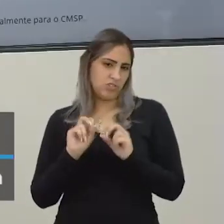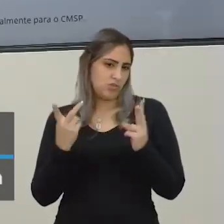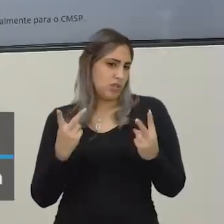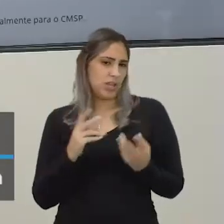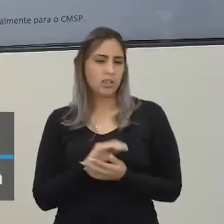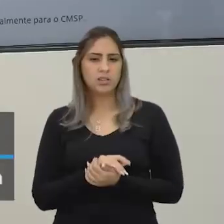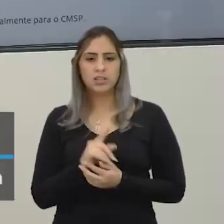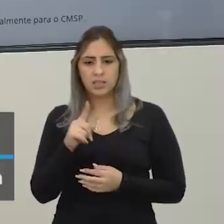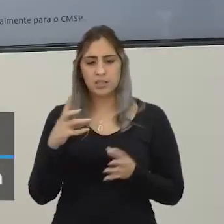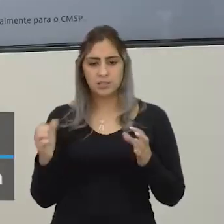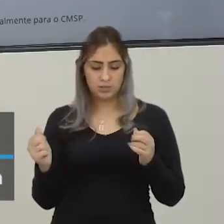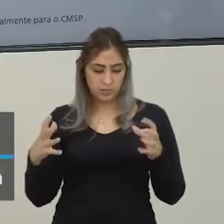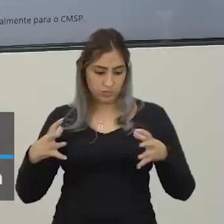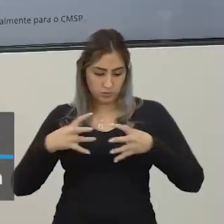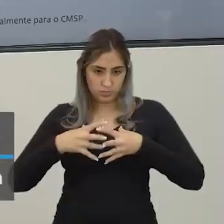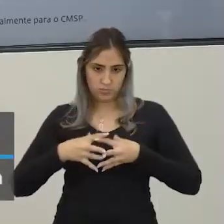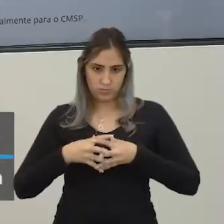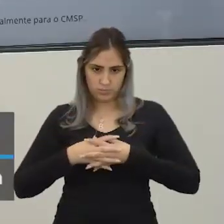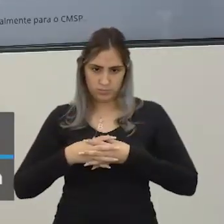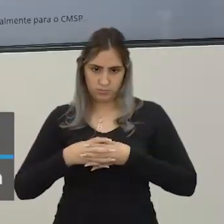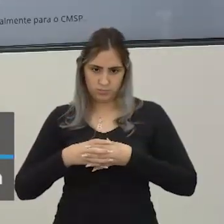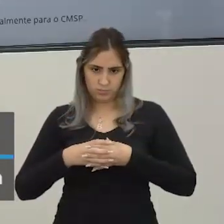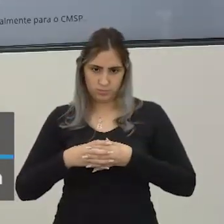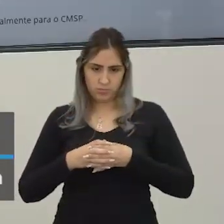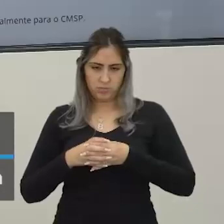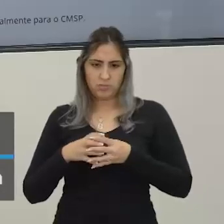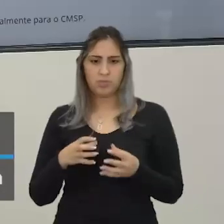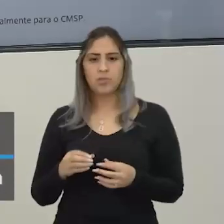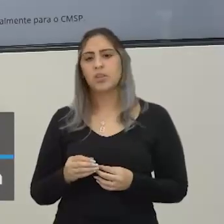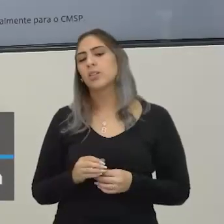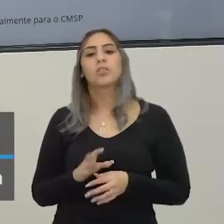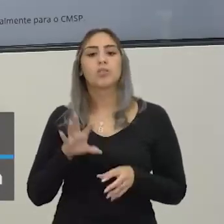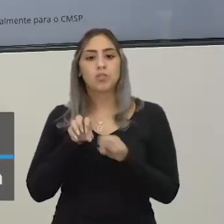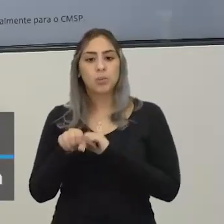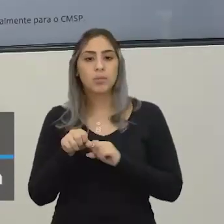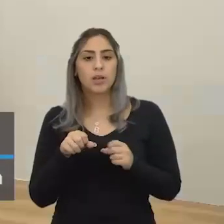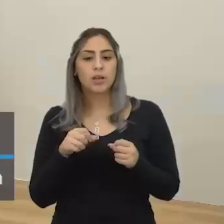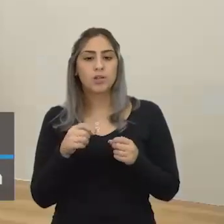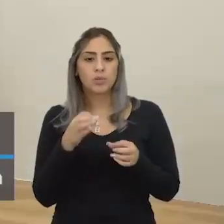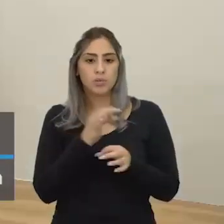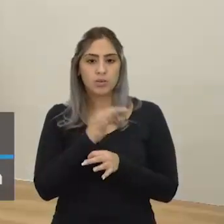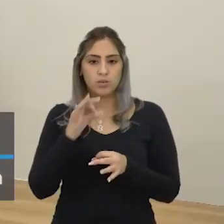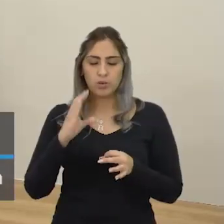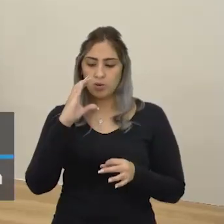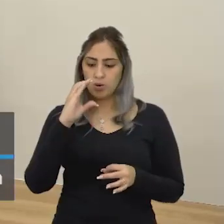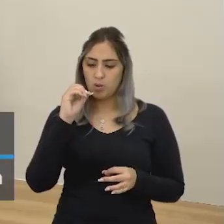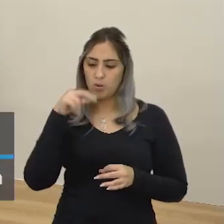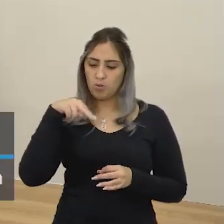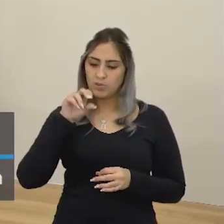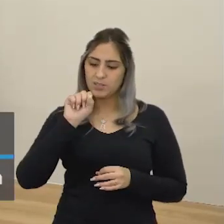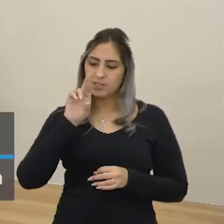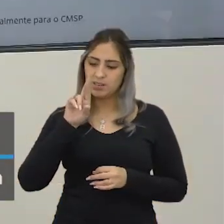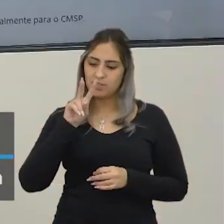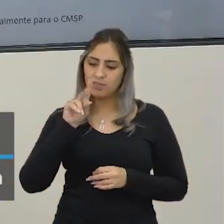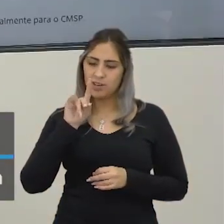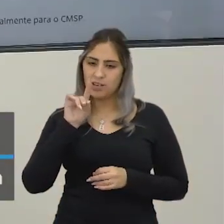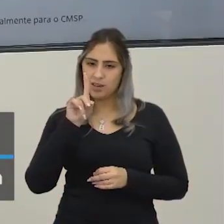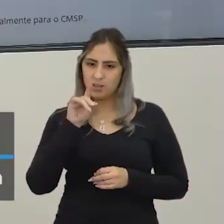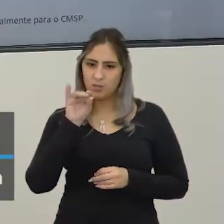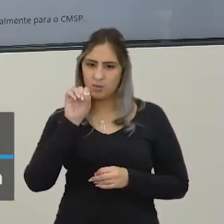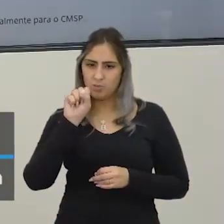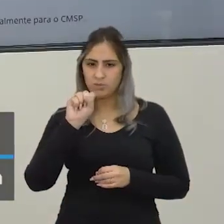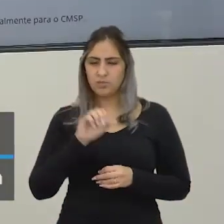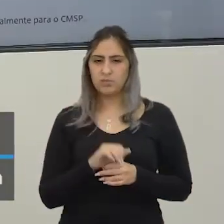se agregariam, se agrupariam, formando o que ele chamava lá de coacervados. E esses coacervados,